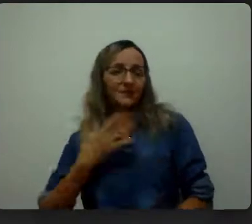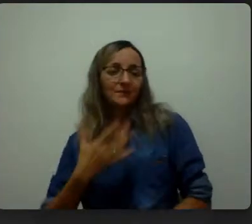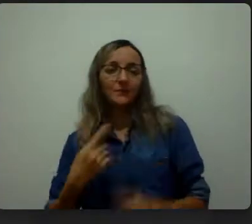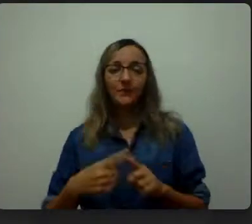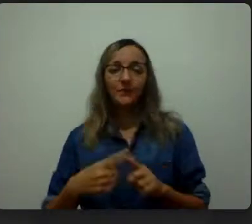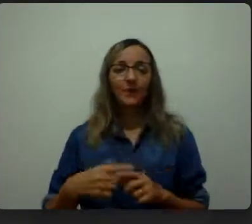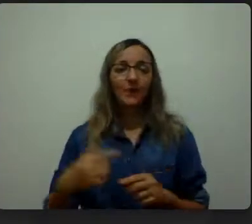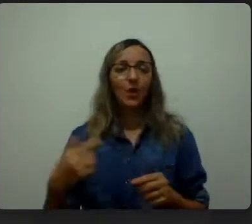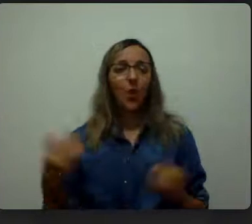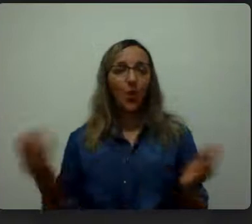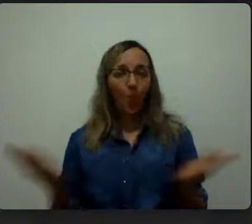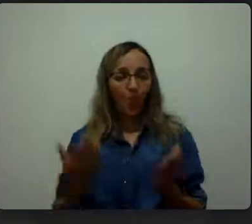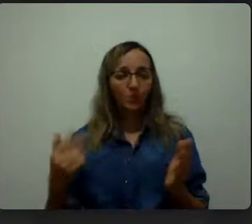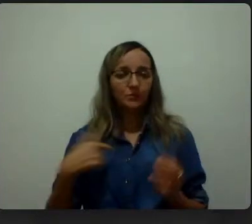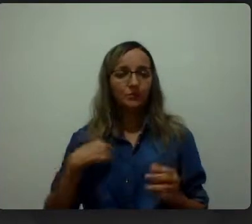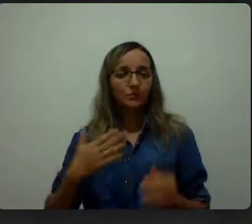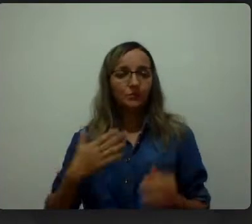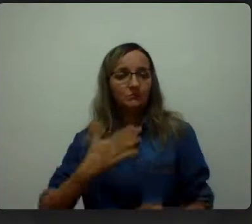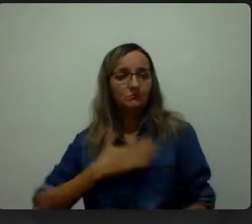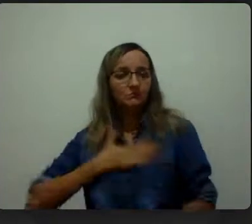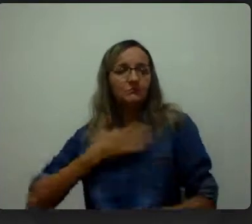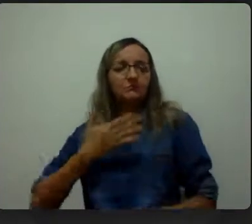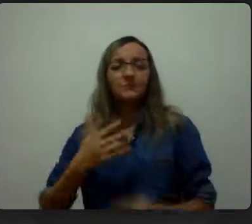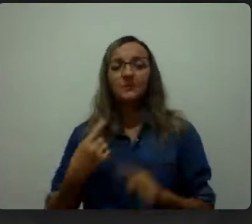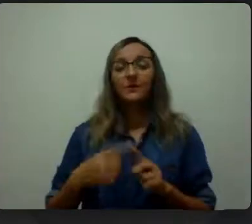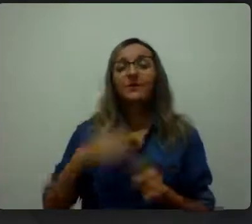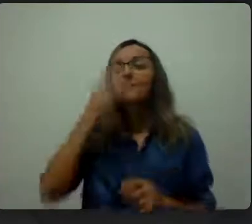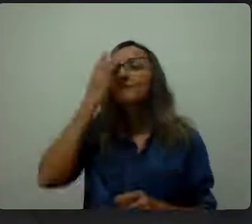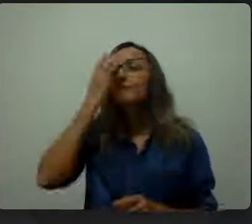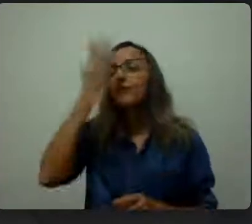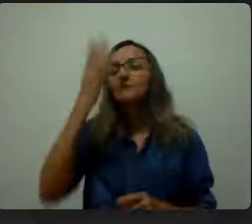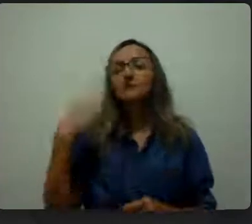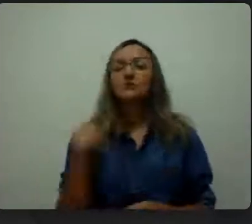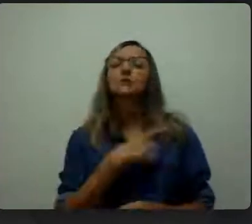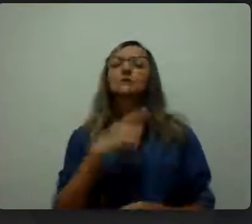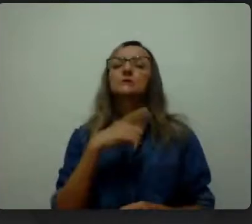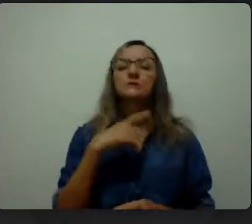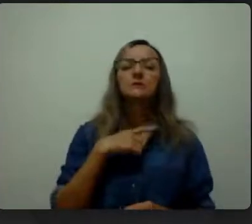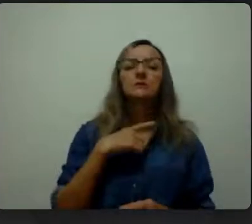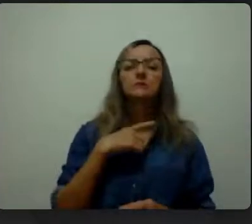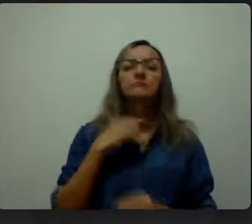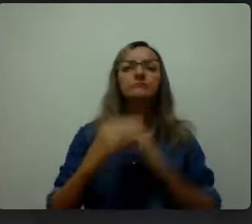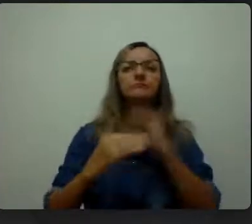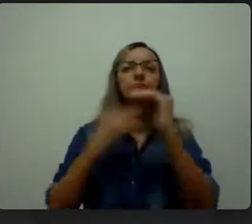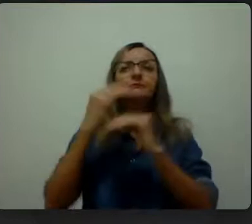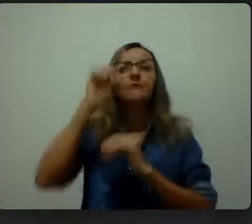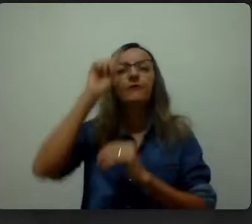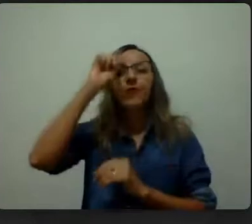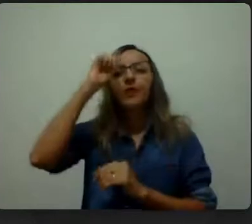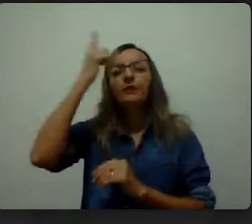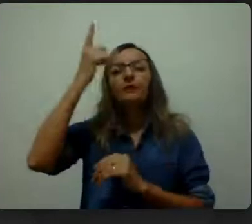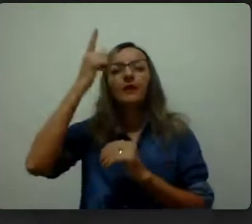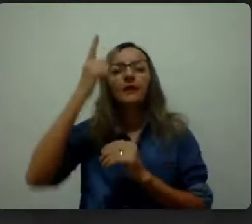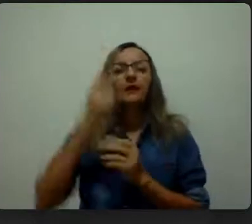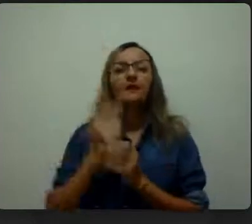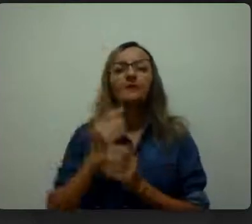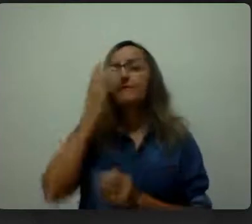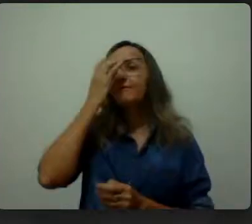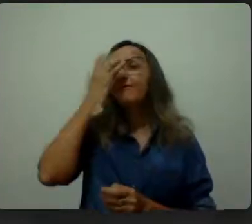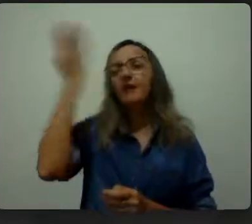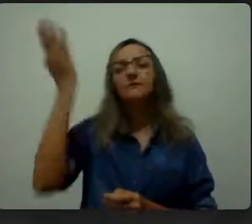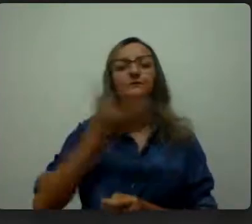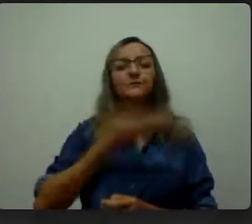quando ouve o termo projeto. Acho que é algo que vai demandar tempo, né? Danilo pode até falar melhor sobre isso, passar a palavra para Danilo, Ah,